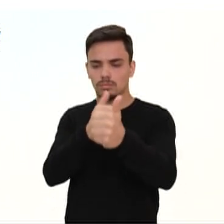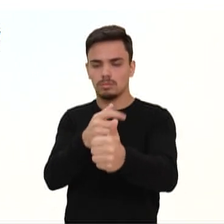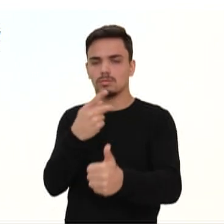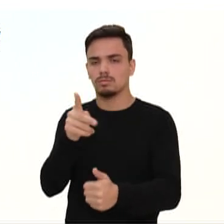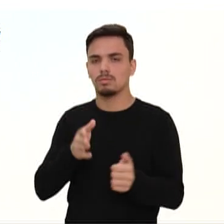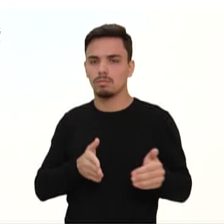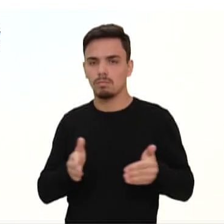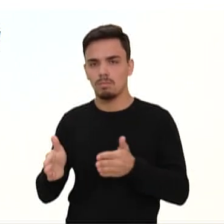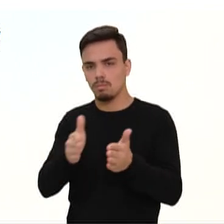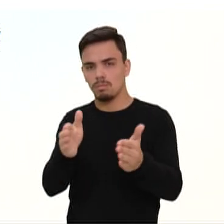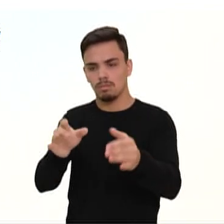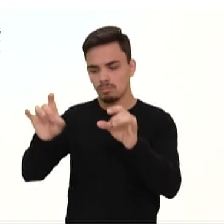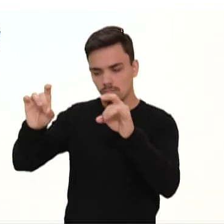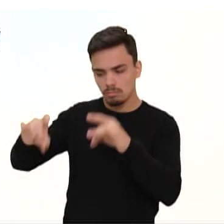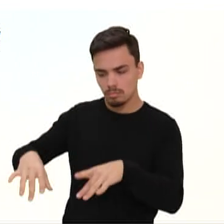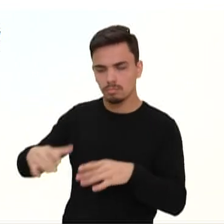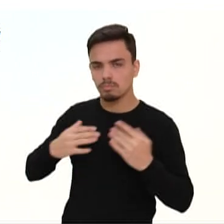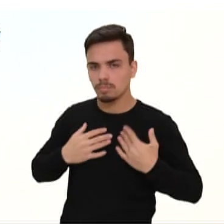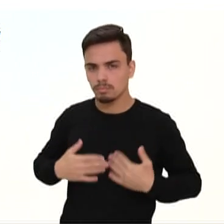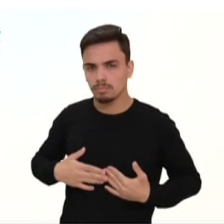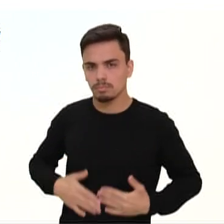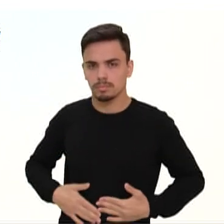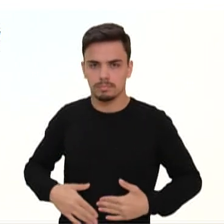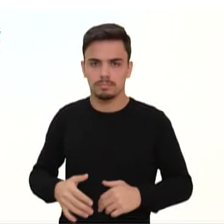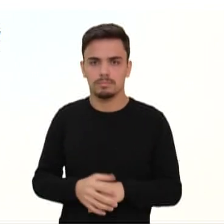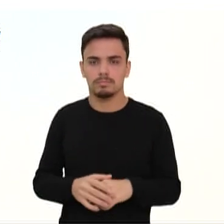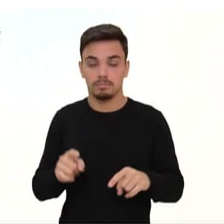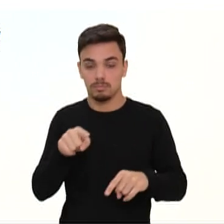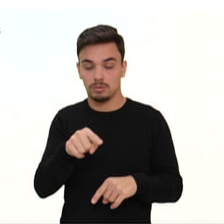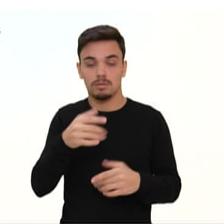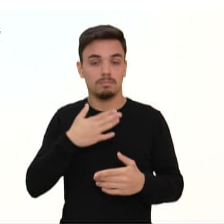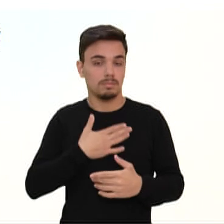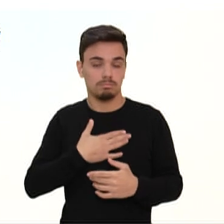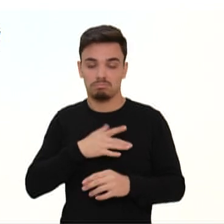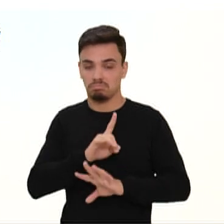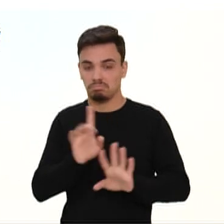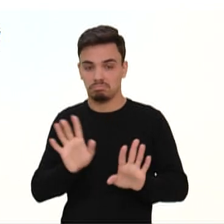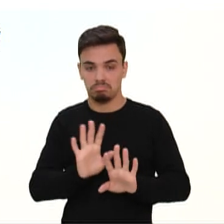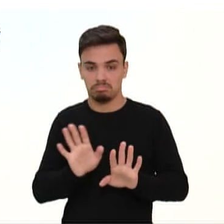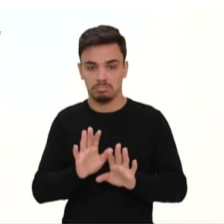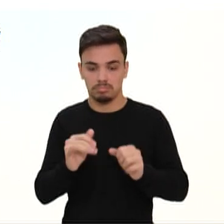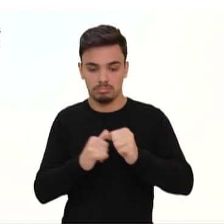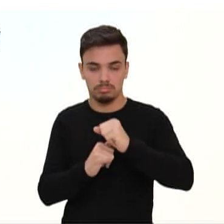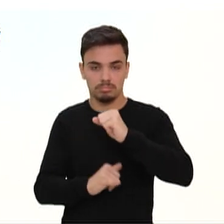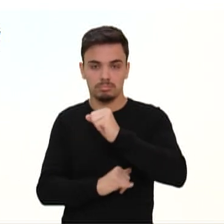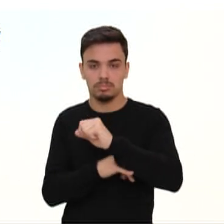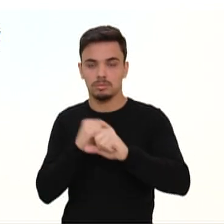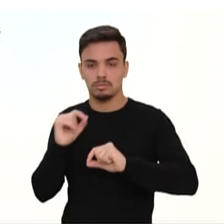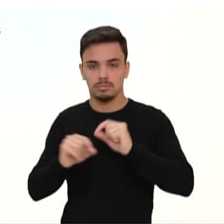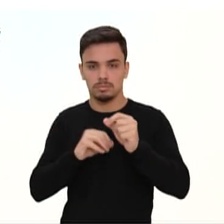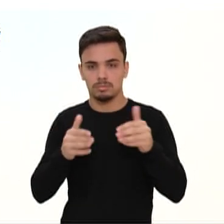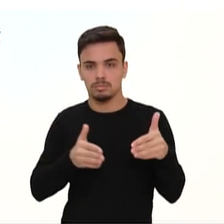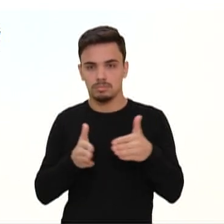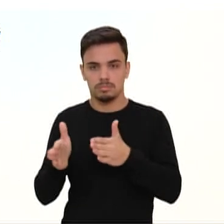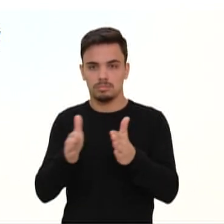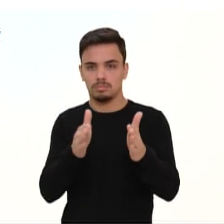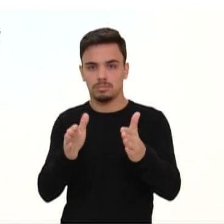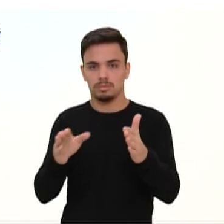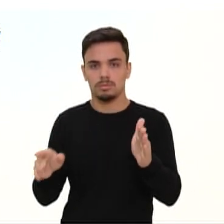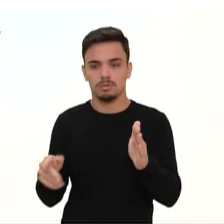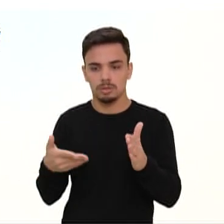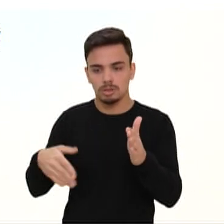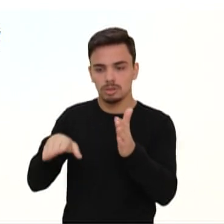caminho, desprezadores do corpo. Vós, para mim, não sois pontes que se encaminhem para o